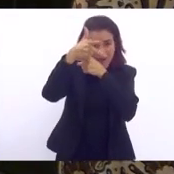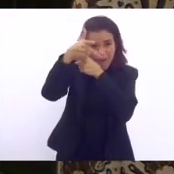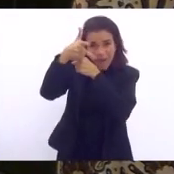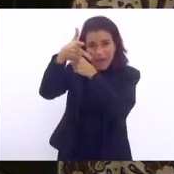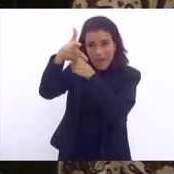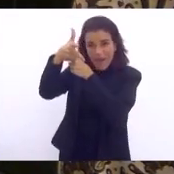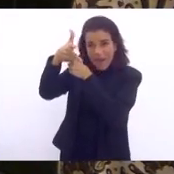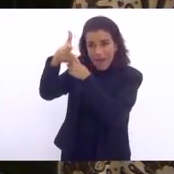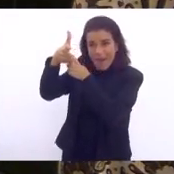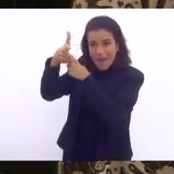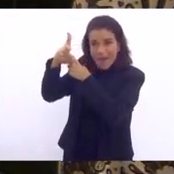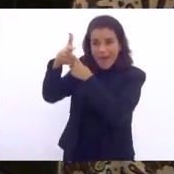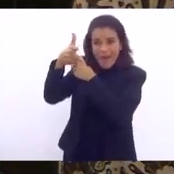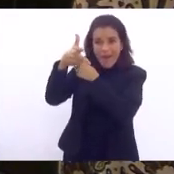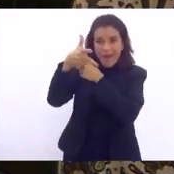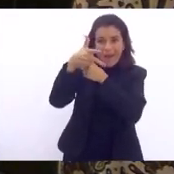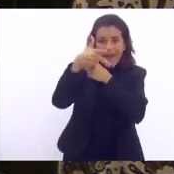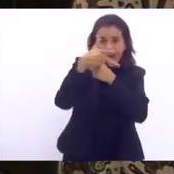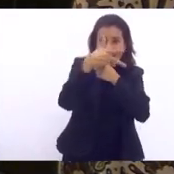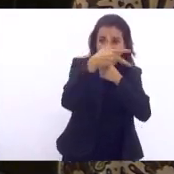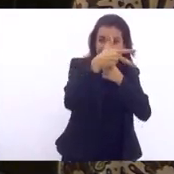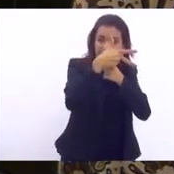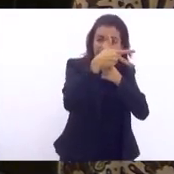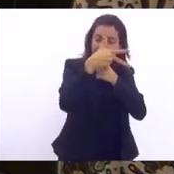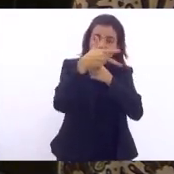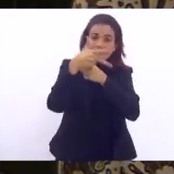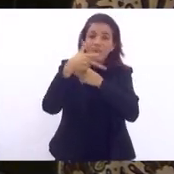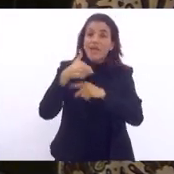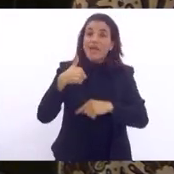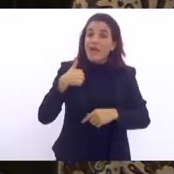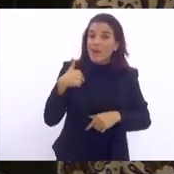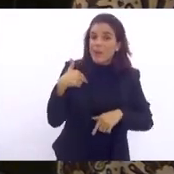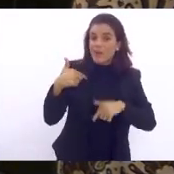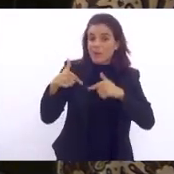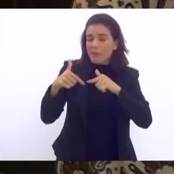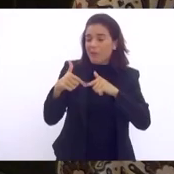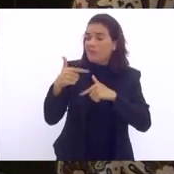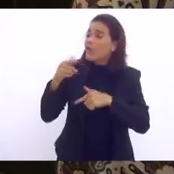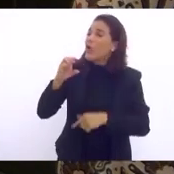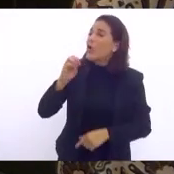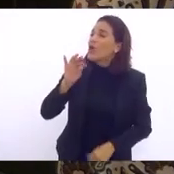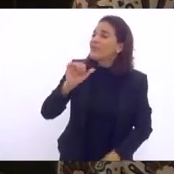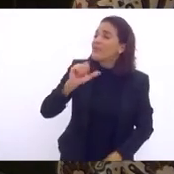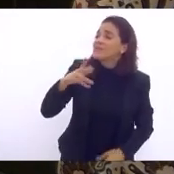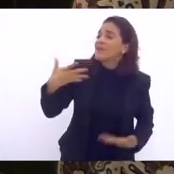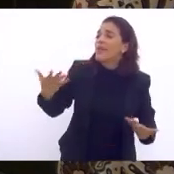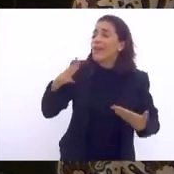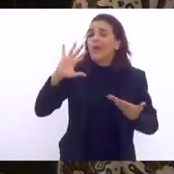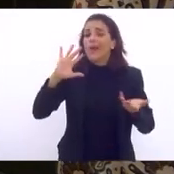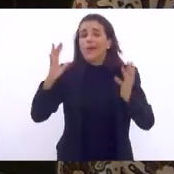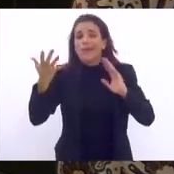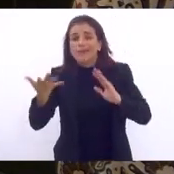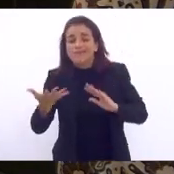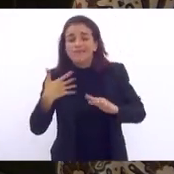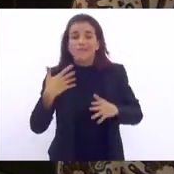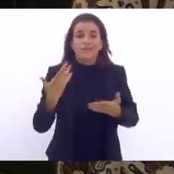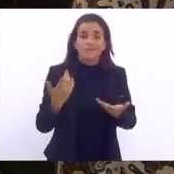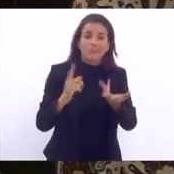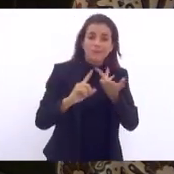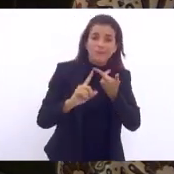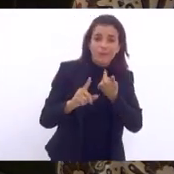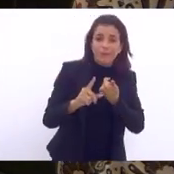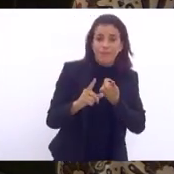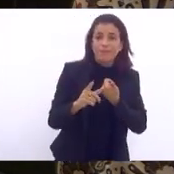vezes eu dou trabalho ao Otacílio, cadê, que houve? Eu fiz aquilo. Todos eles são fantásticos. Aos terceirizados, né,